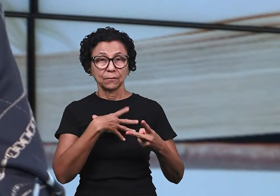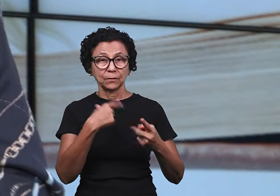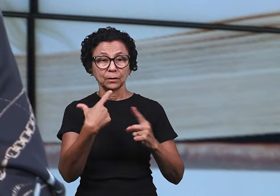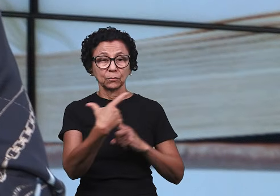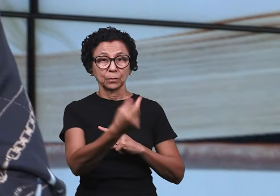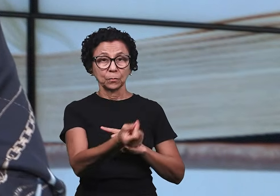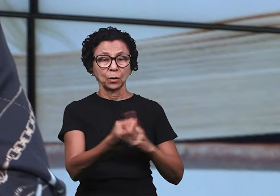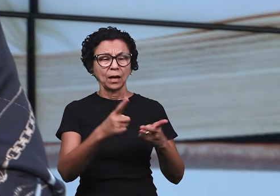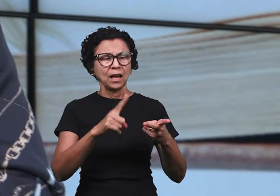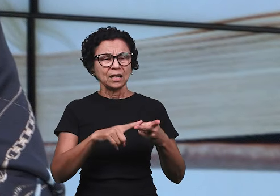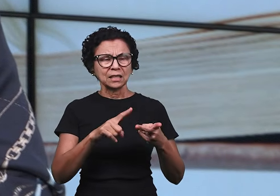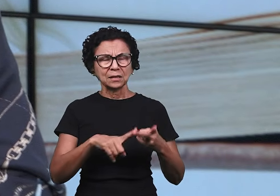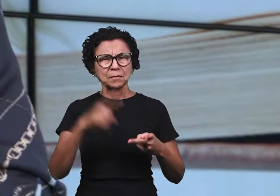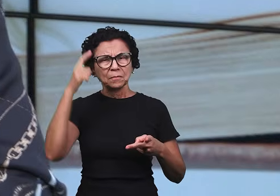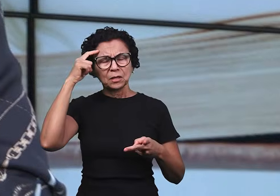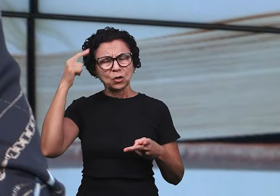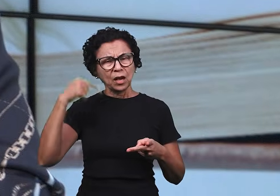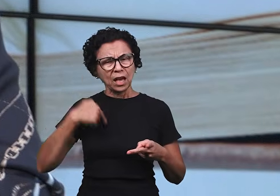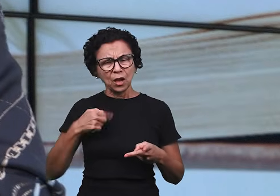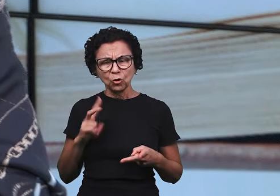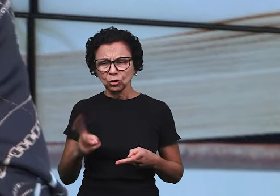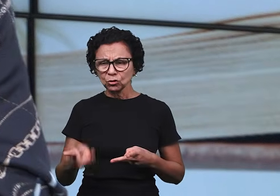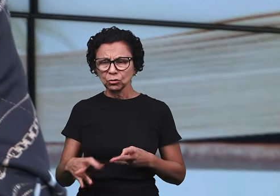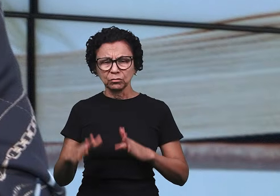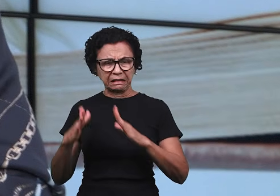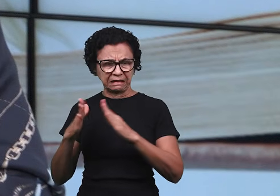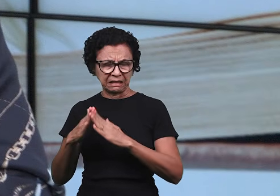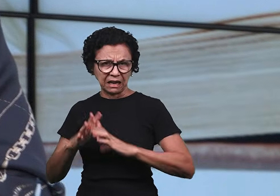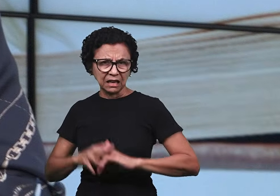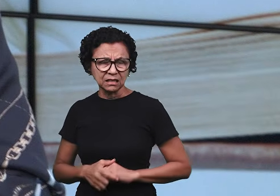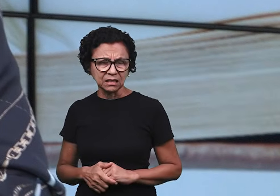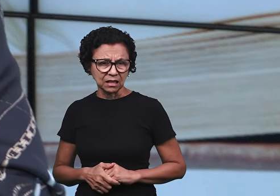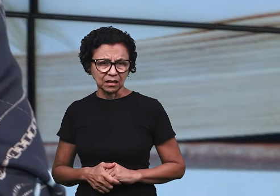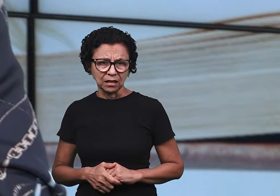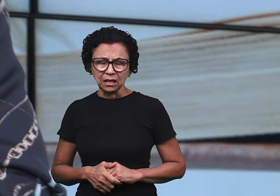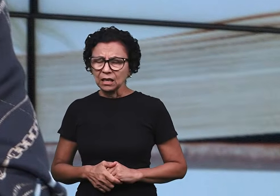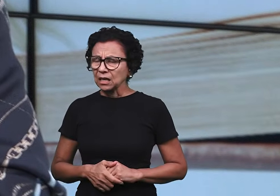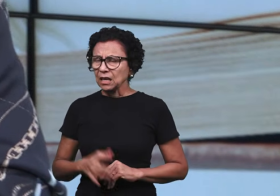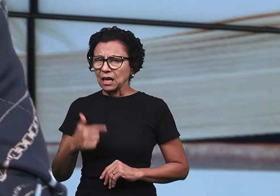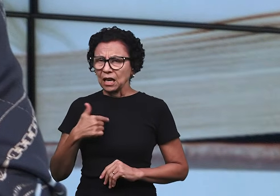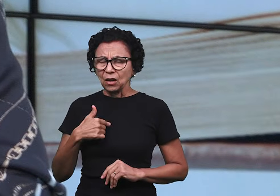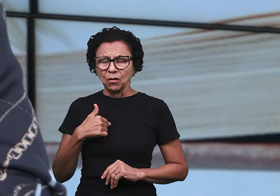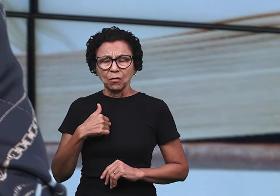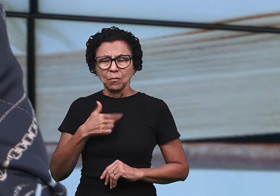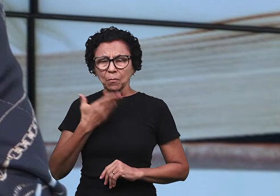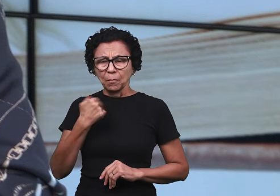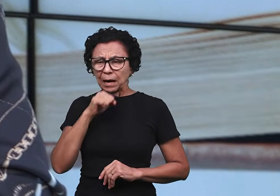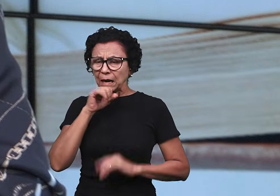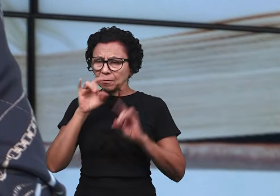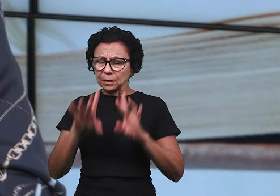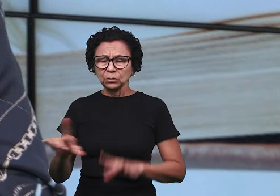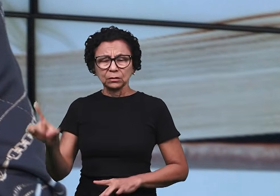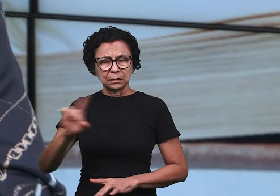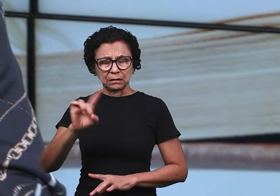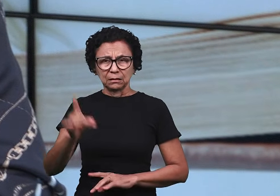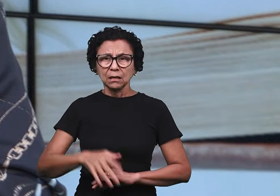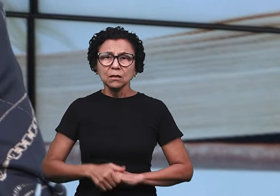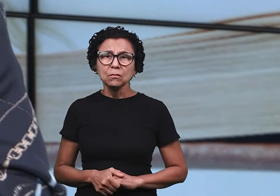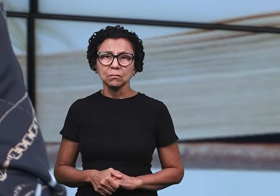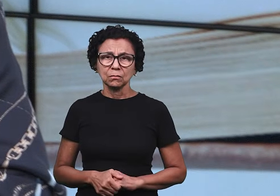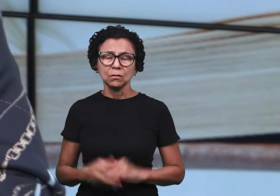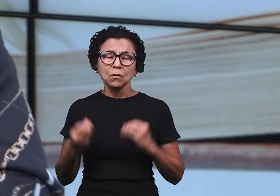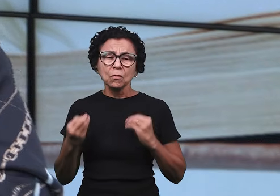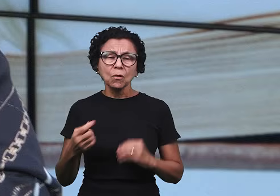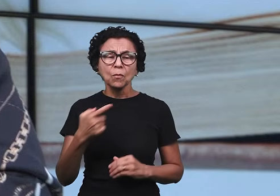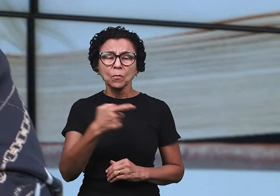que nós não sejamos assim, né? O filho pródigo, quando ele retornou, ele não esperava aquilo do pai. De jeito nenhum.